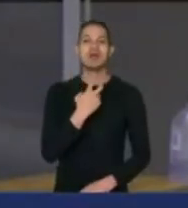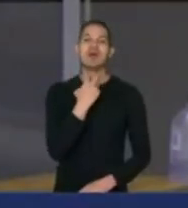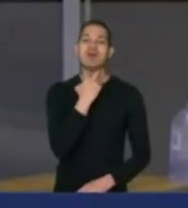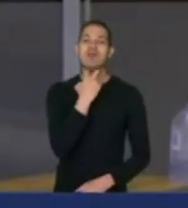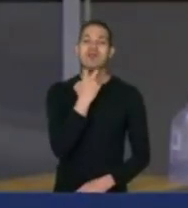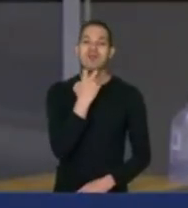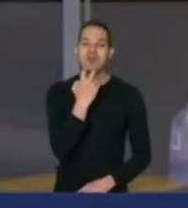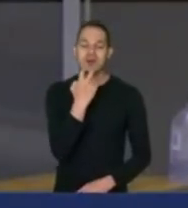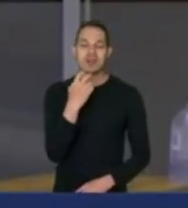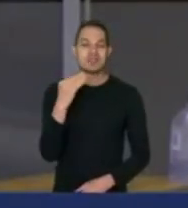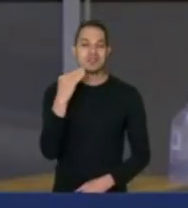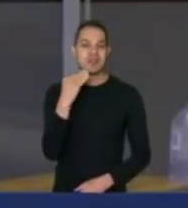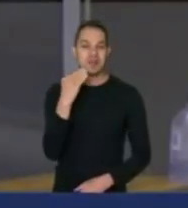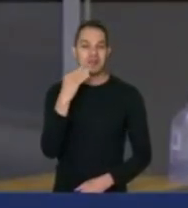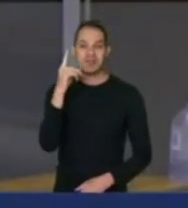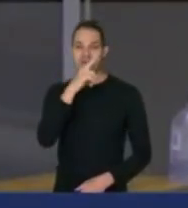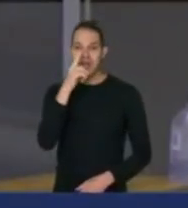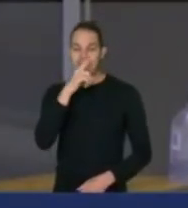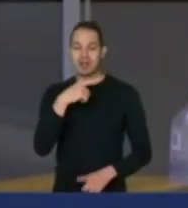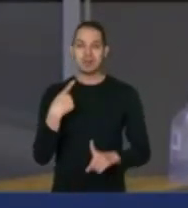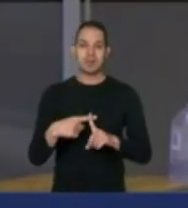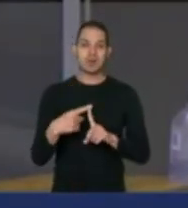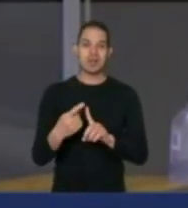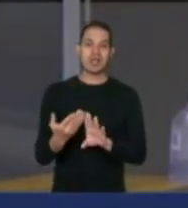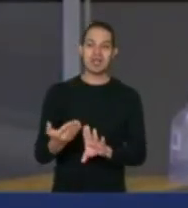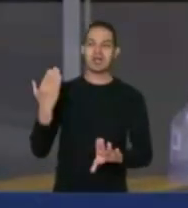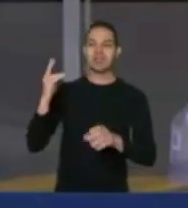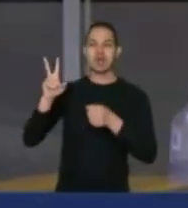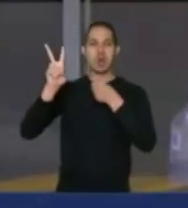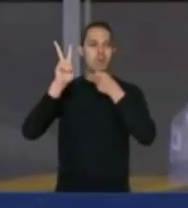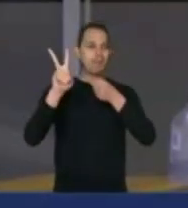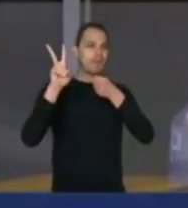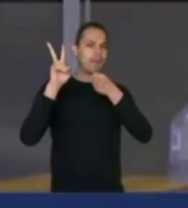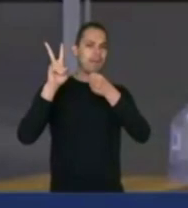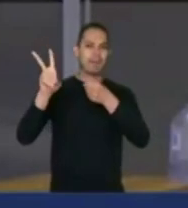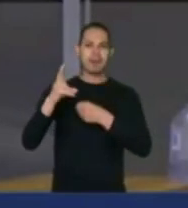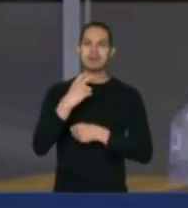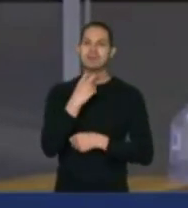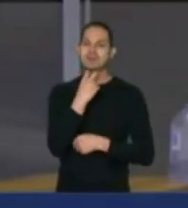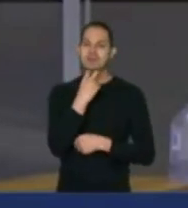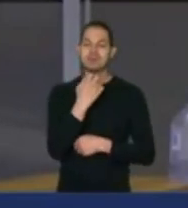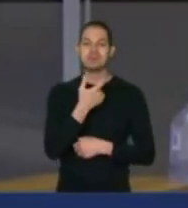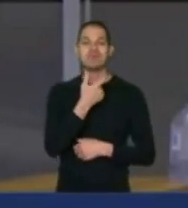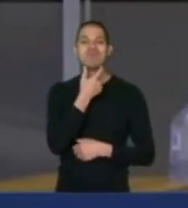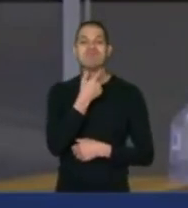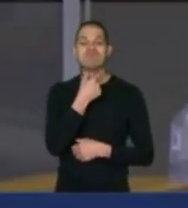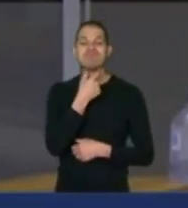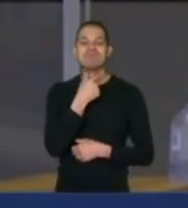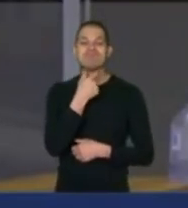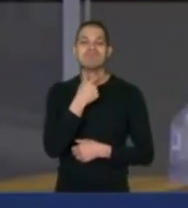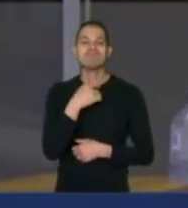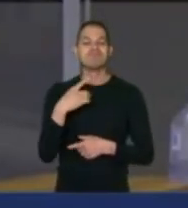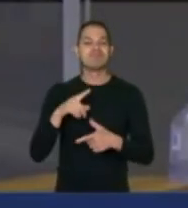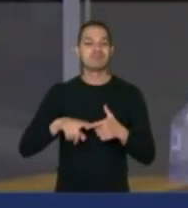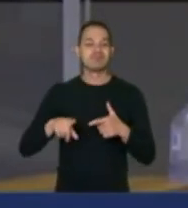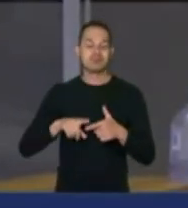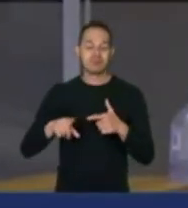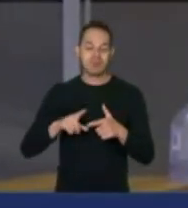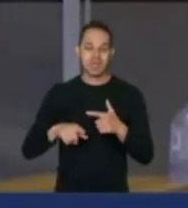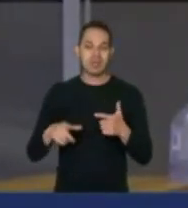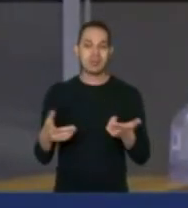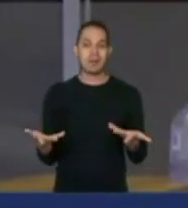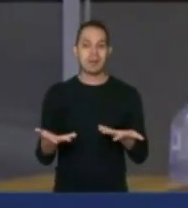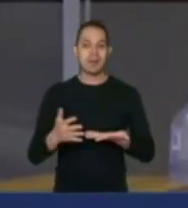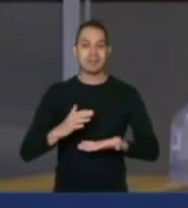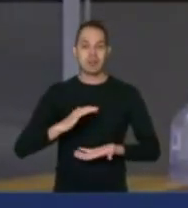campanha eleitoral, mas pelo menos garanto, não foi uma decisão do STF que está,